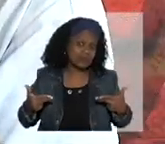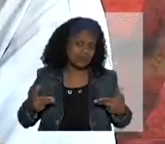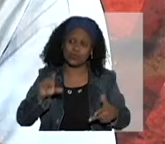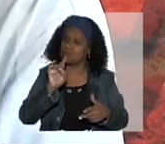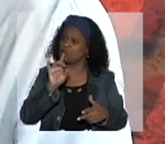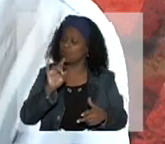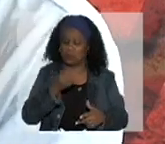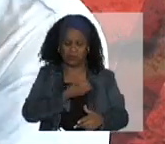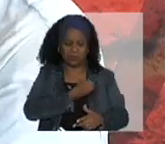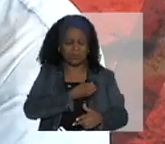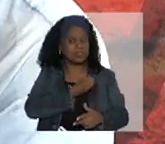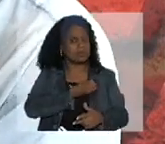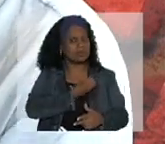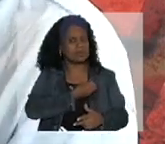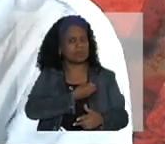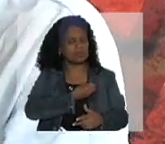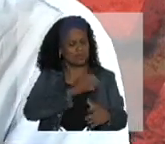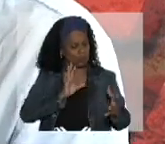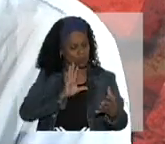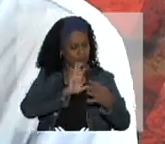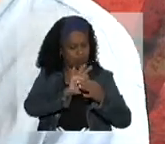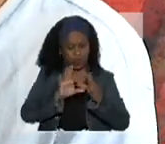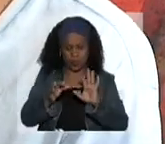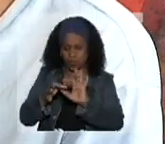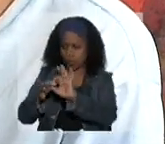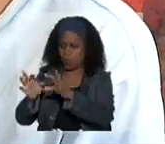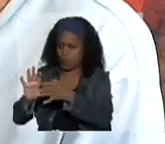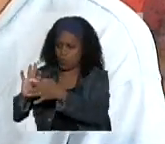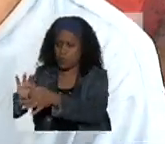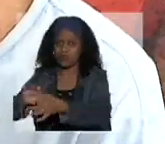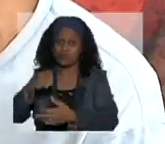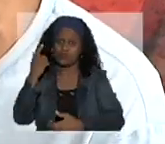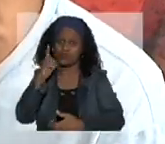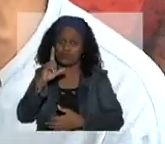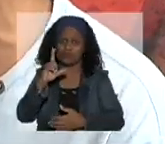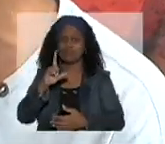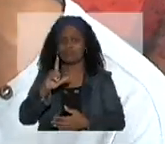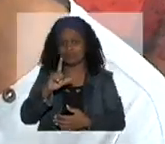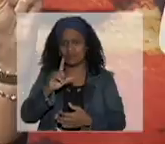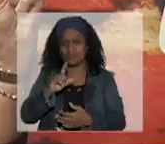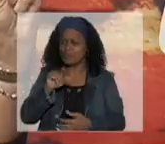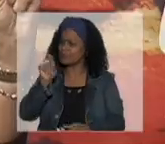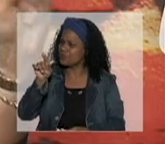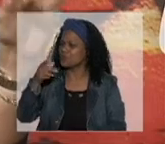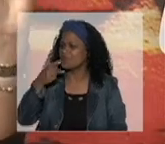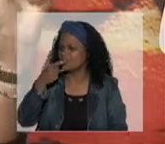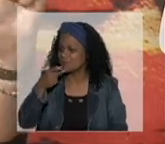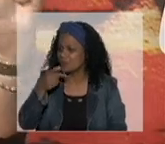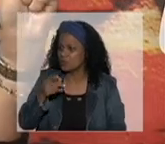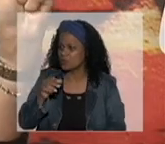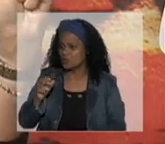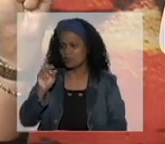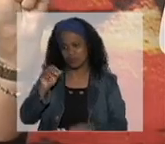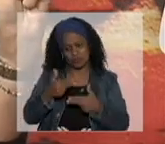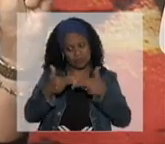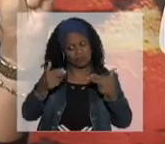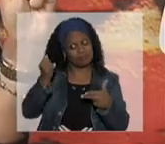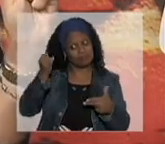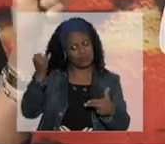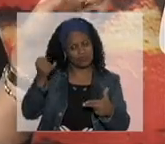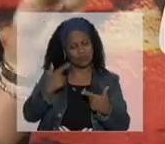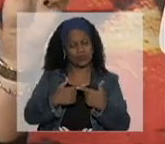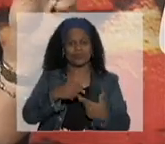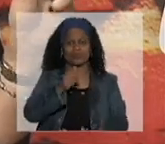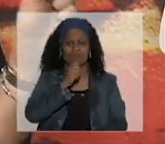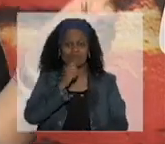vive, só a nossa participação e engajamento pode fazer a gente sair dessa situação. Wesley, você tocou num ponto importante que é o desemprego, né,